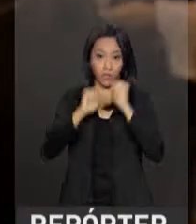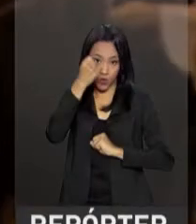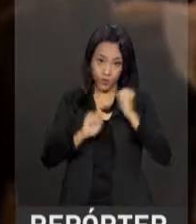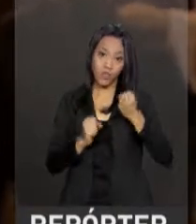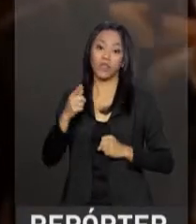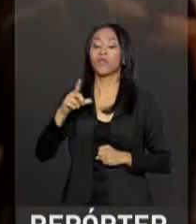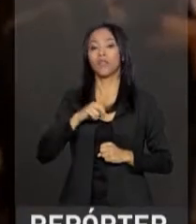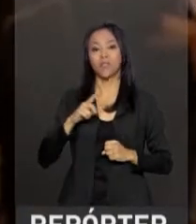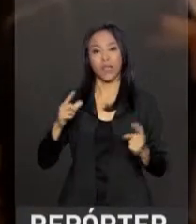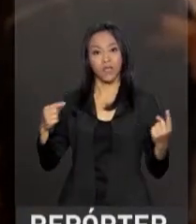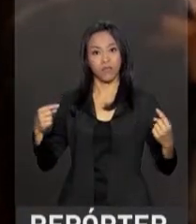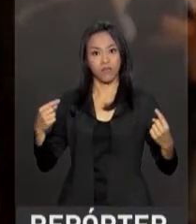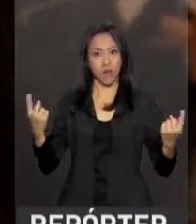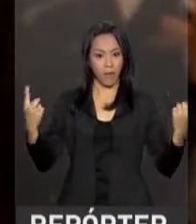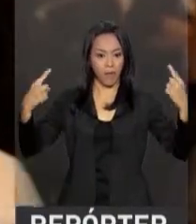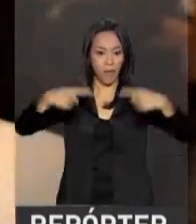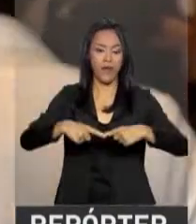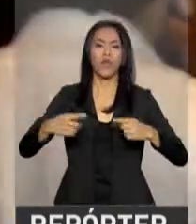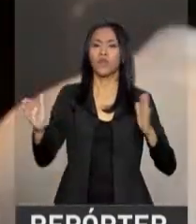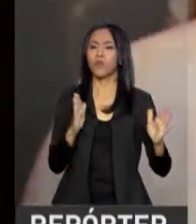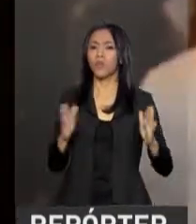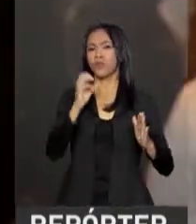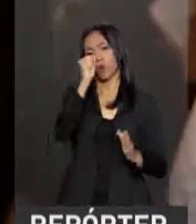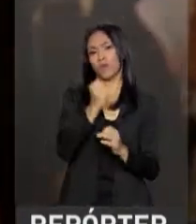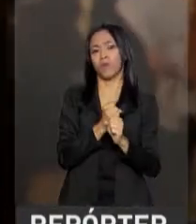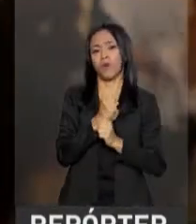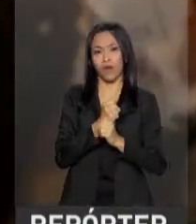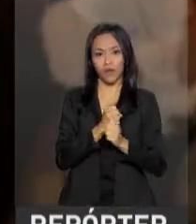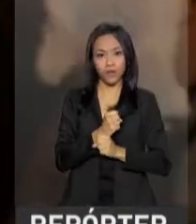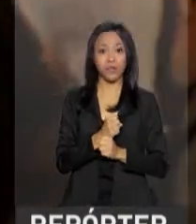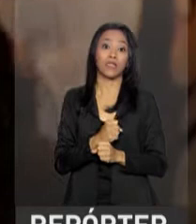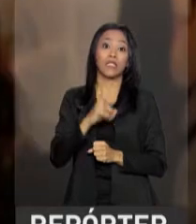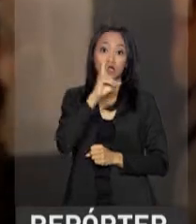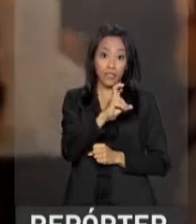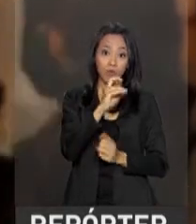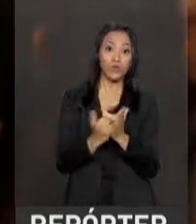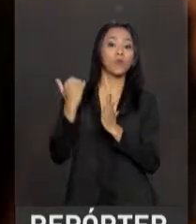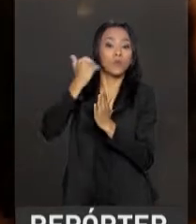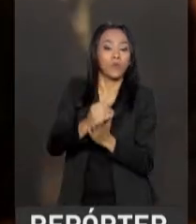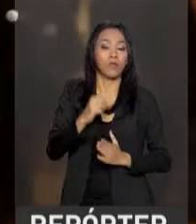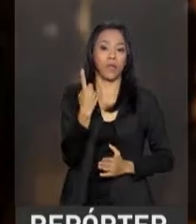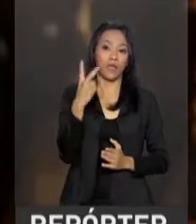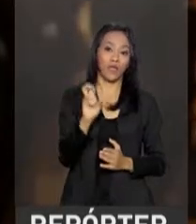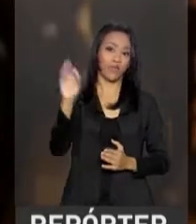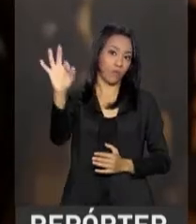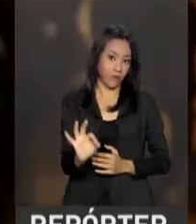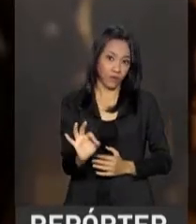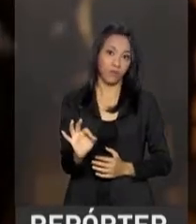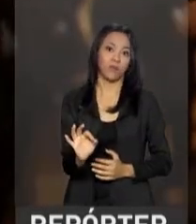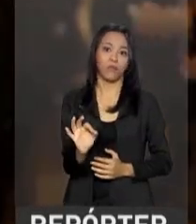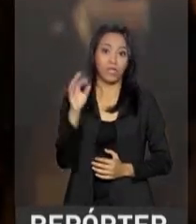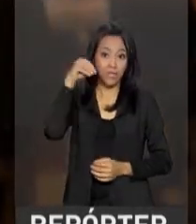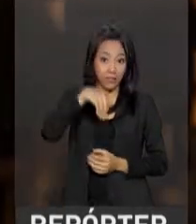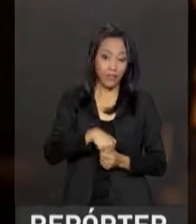temos a meta de até oito anos sairmos de menos de 5% para em torno de 15% das nossas indústrias dentro